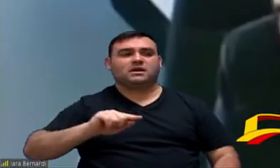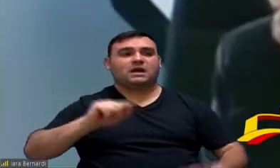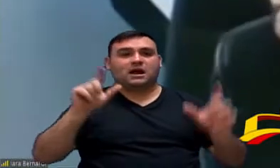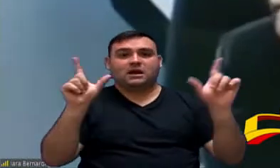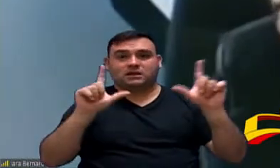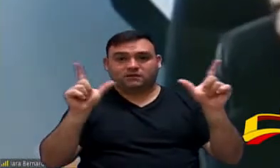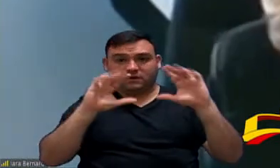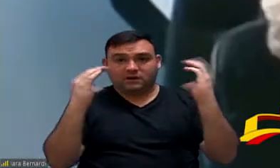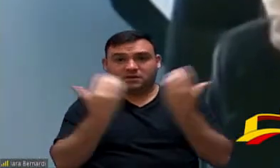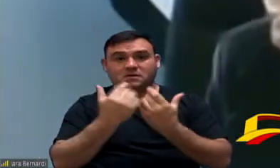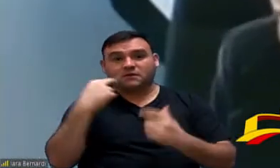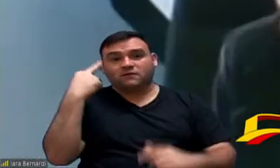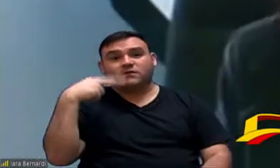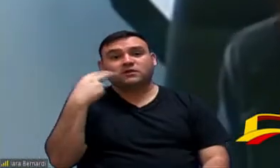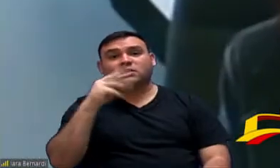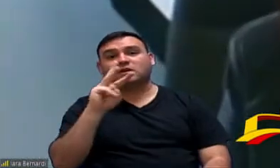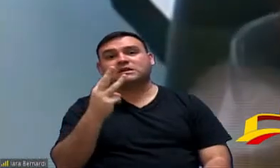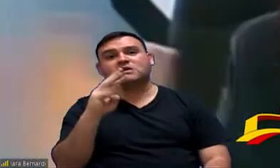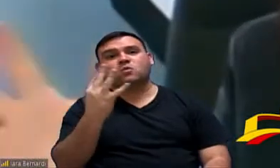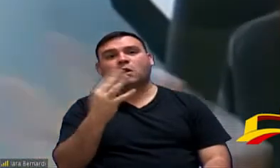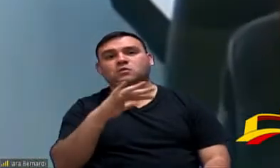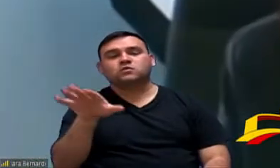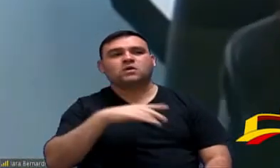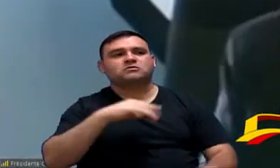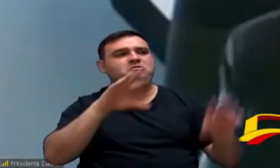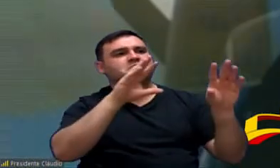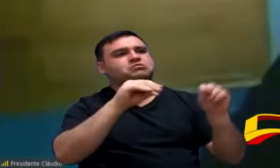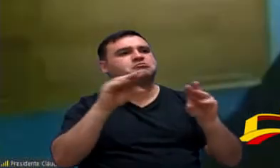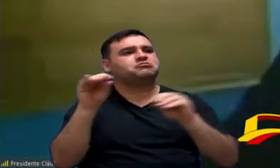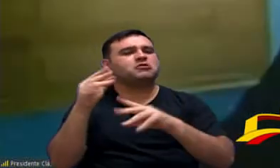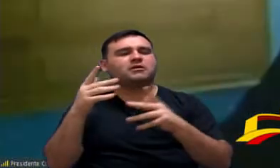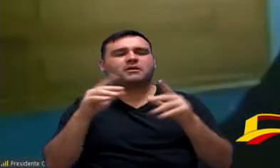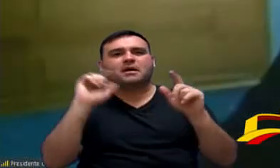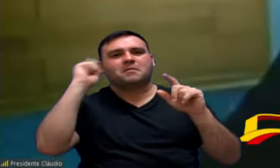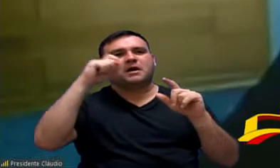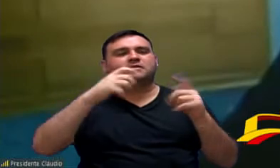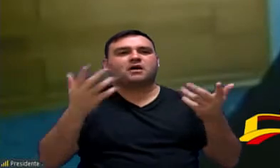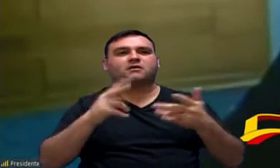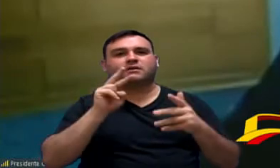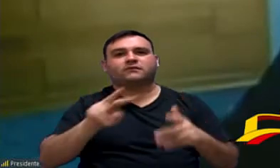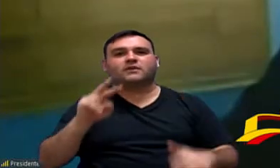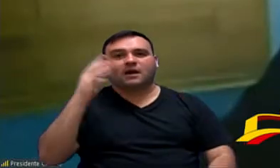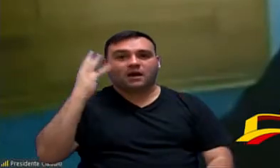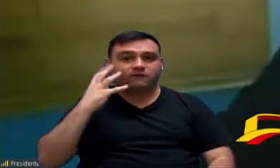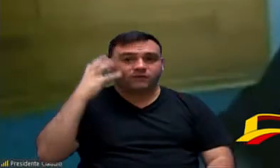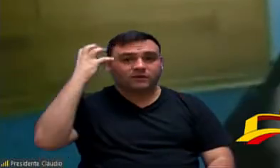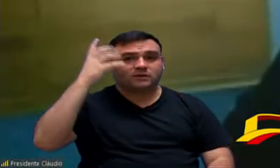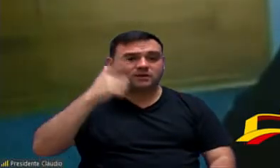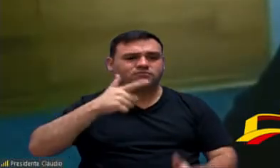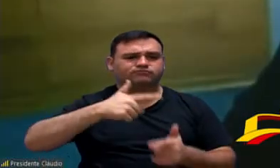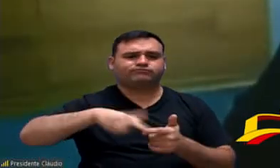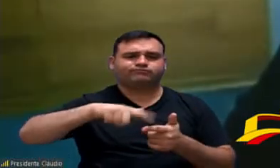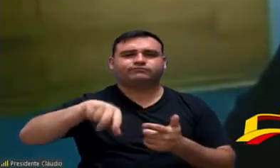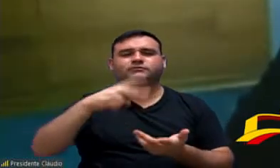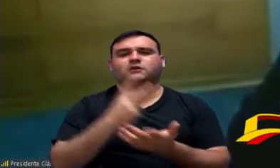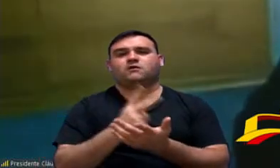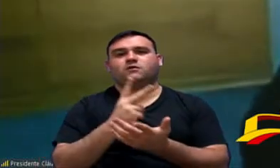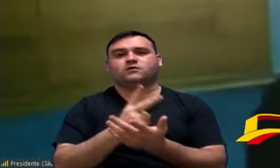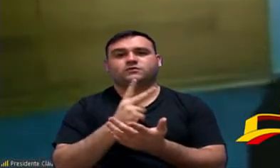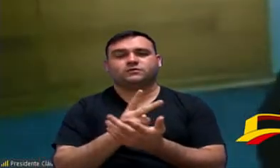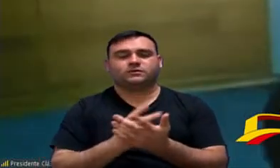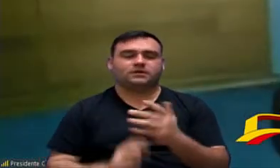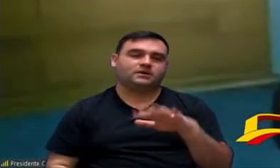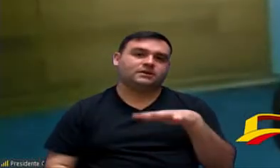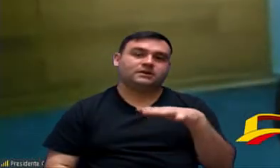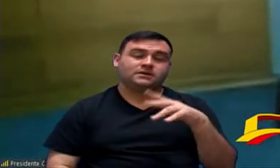Câmara, mas eu vejo três ou quatro vereadores, só o resto tudo tela preta. Vereadora Fernanda Garcia agora também. Nós estamos tendo ainda,